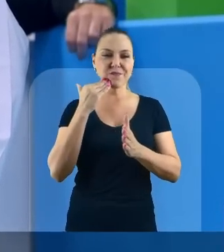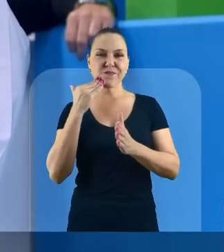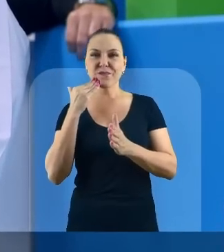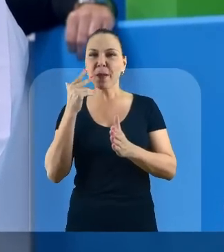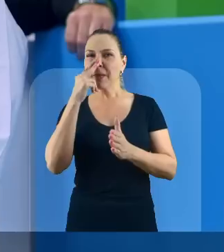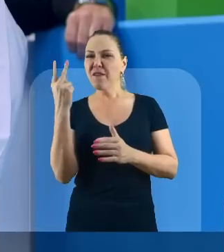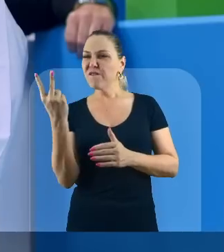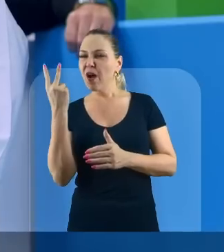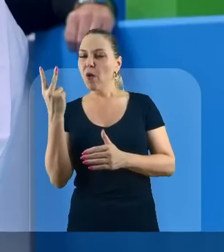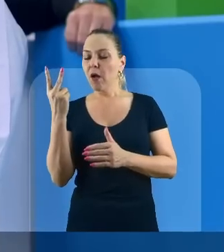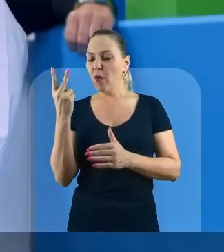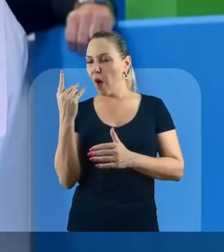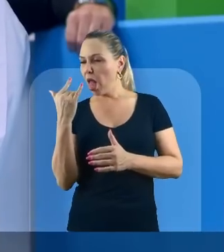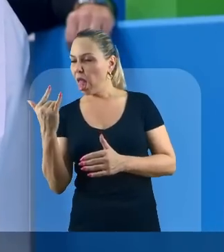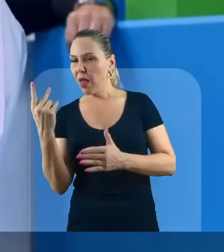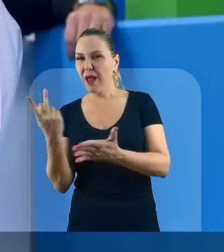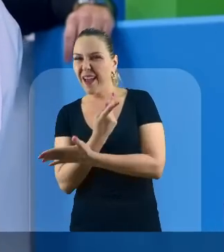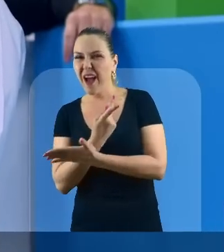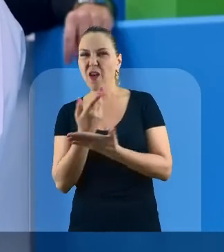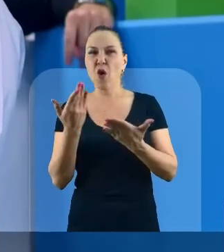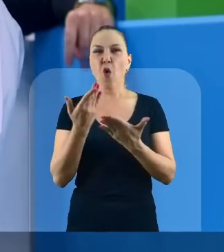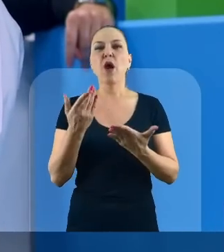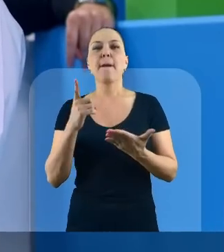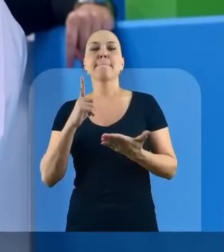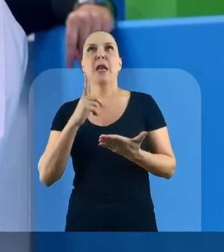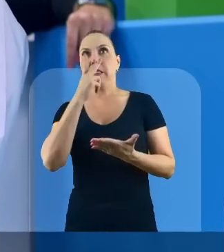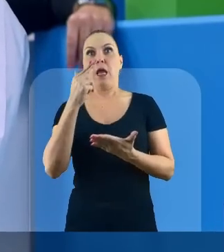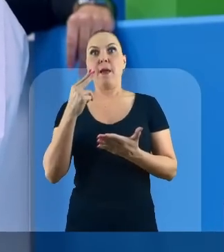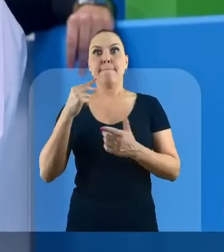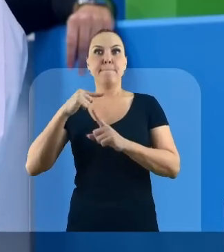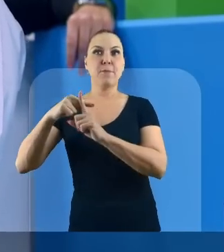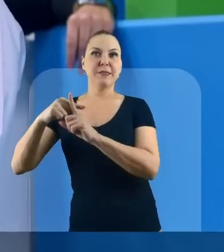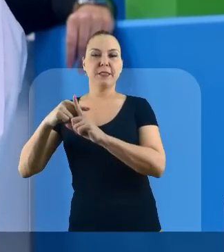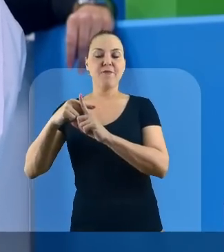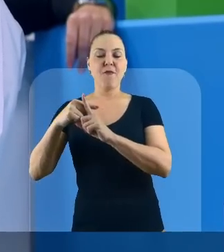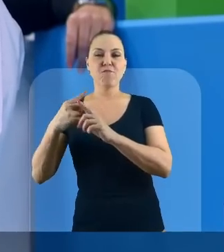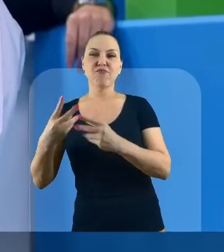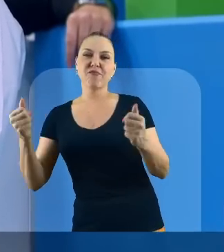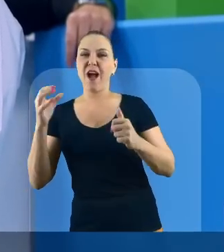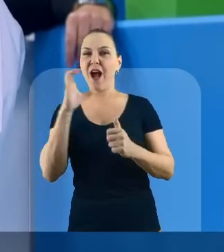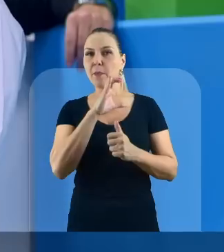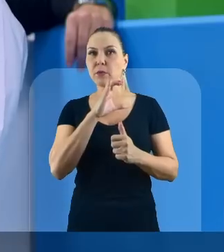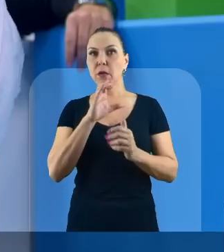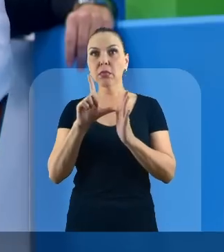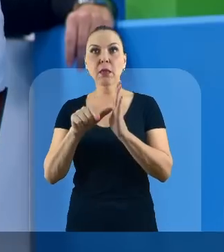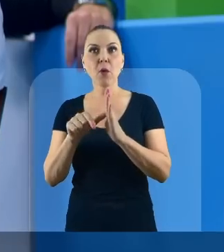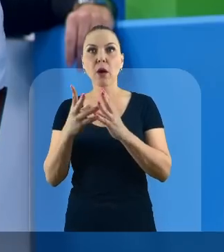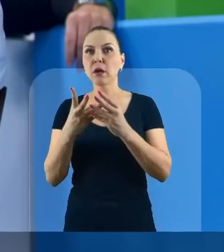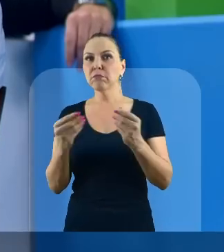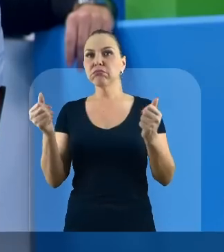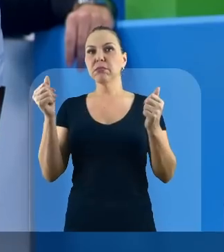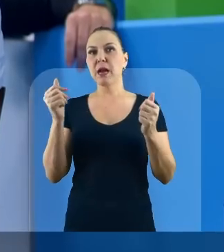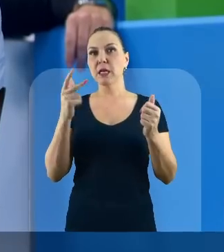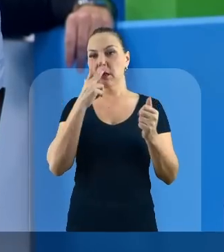valor àquelas coisas que são efêmeras, que vão agora, você tem uma vantagem passageira aqui, e de repente aquela vantagem